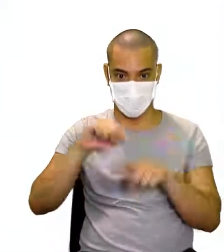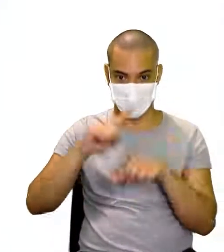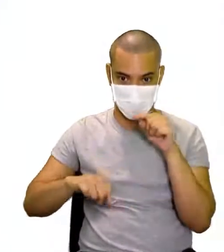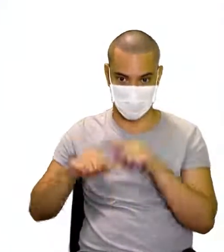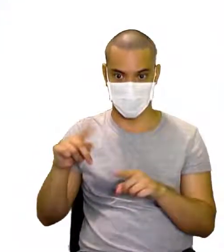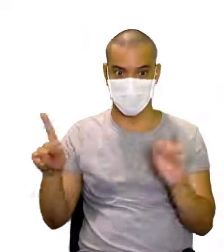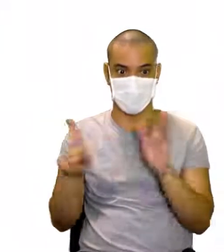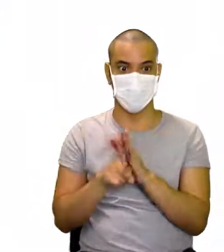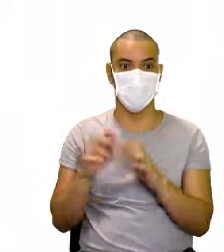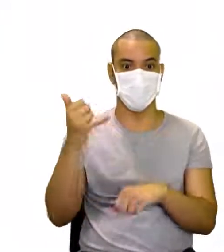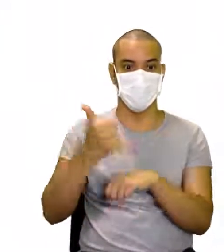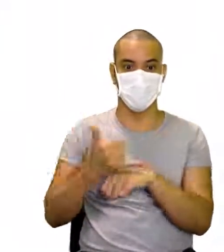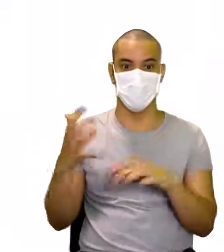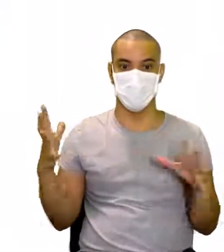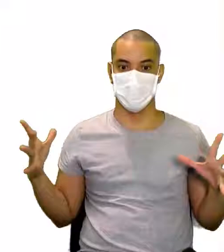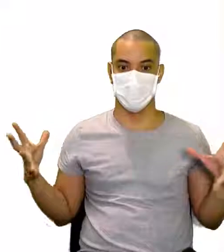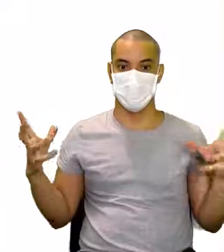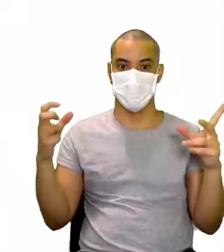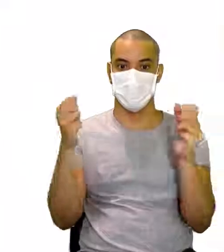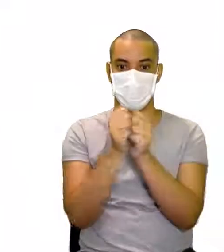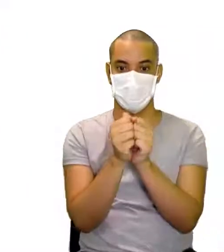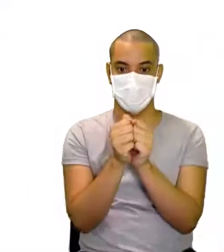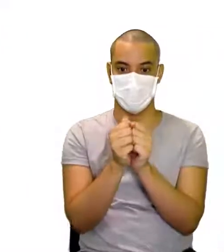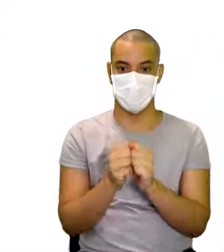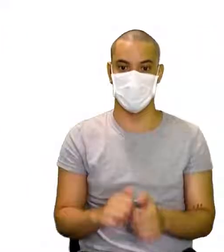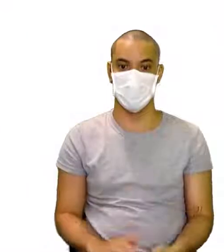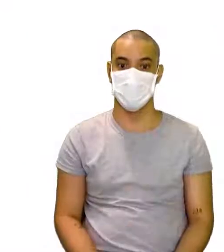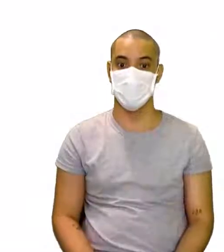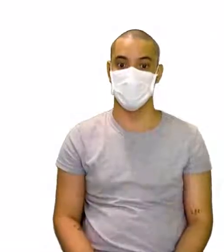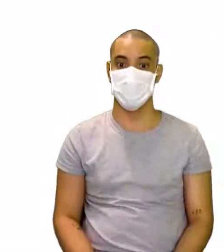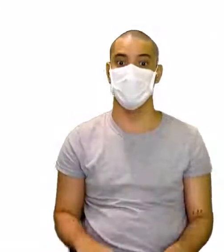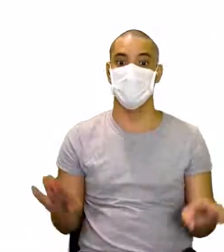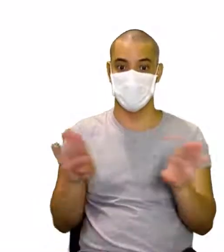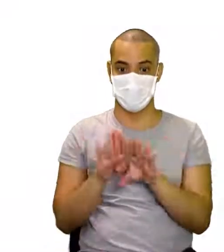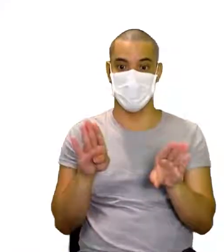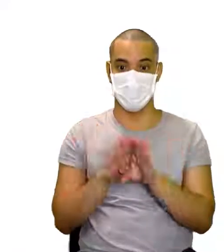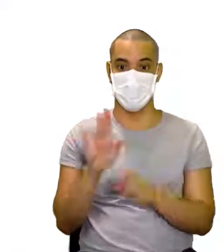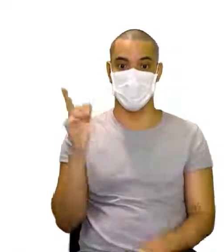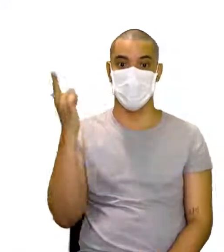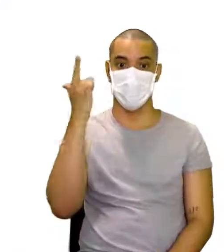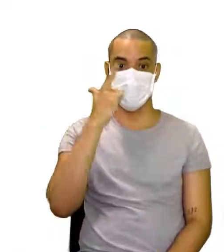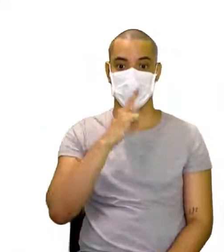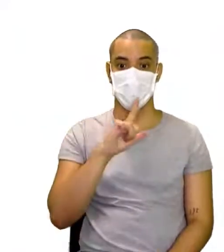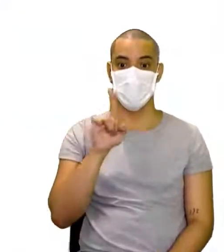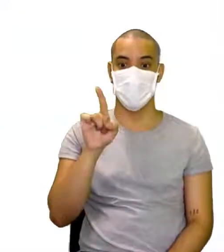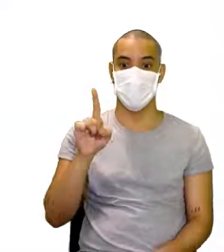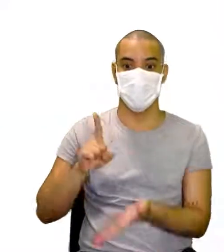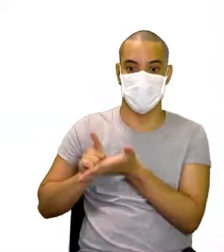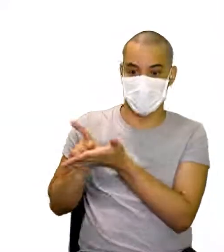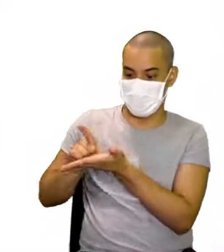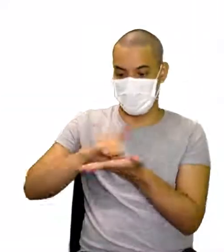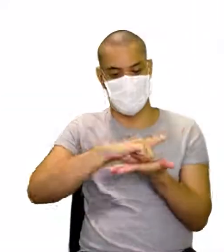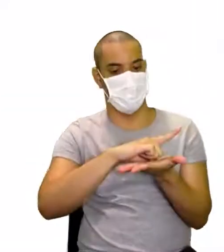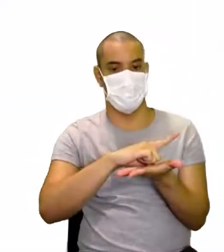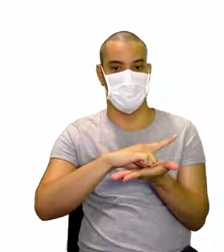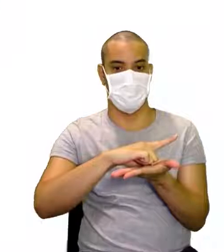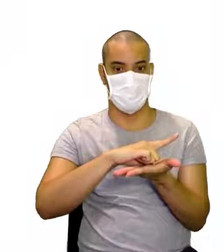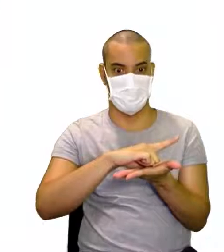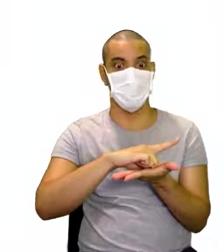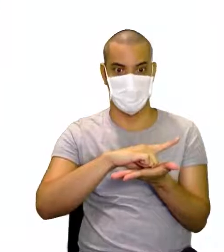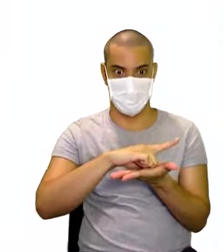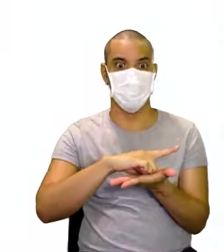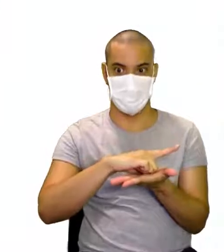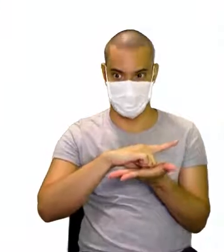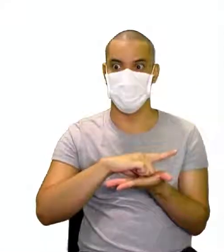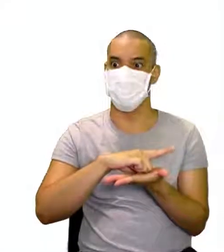propriedades ferromagnéticas, eles vão ser o quê? Olha só, atraídos e também vai conseguir orientar uma bússola, certo? A gente